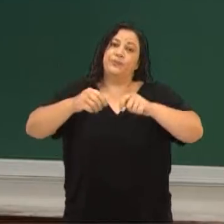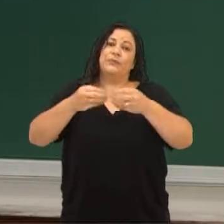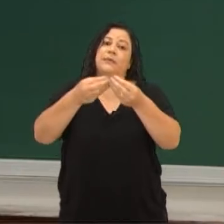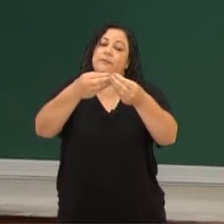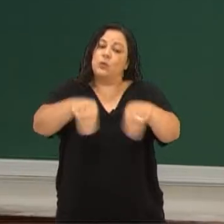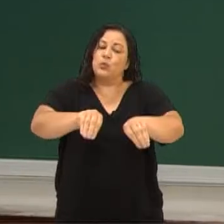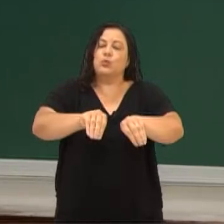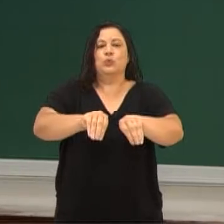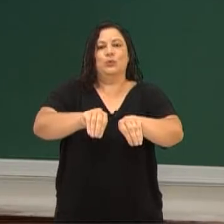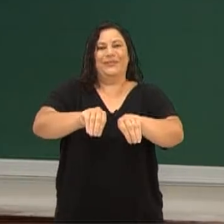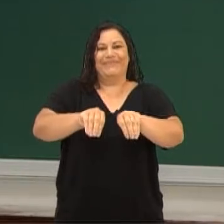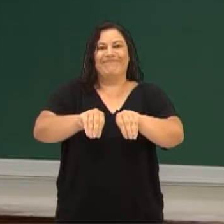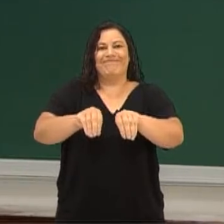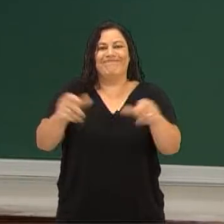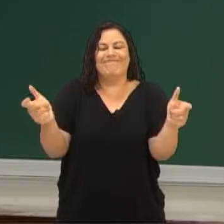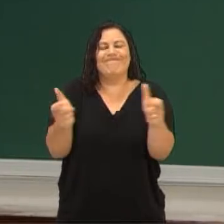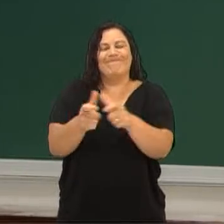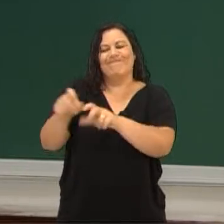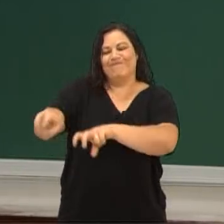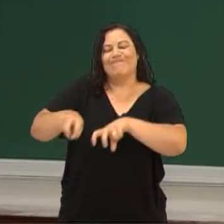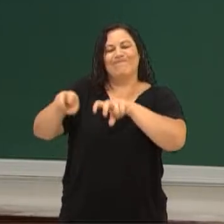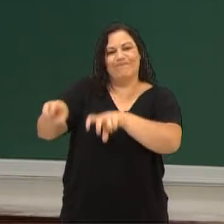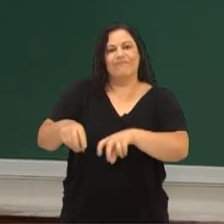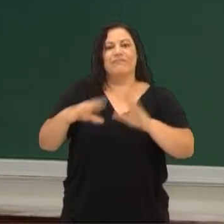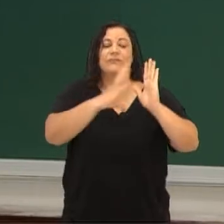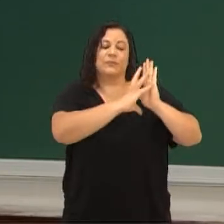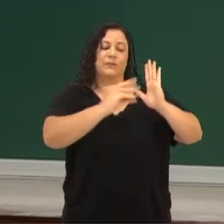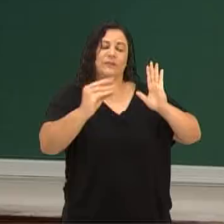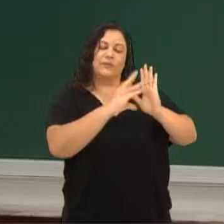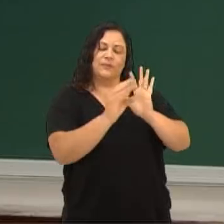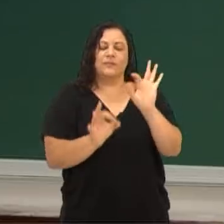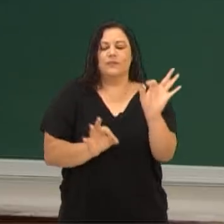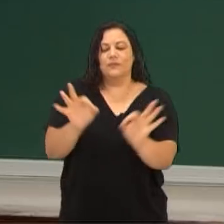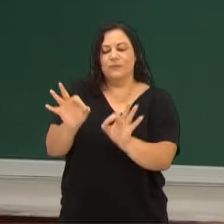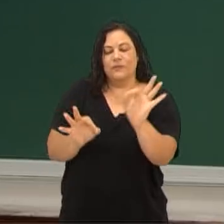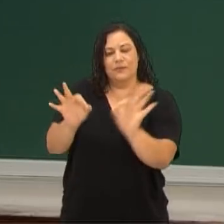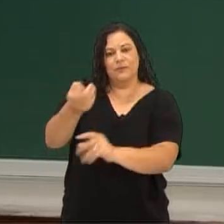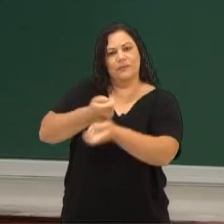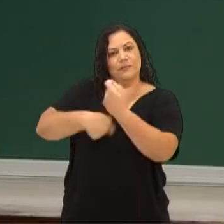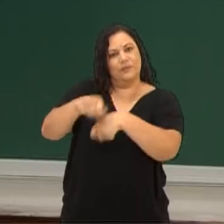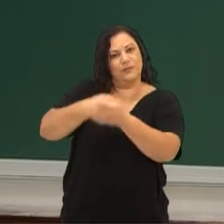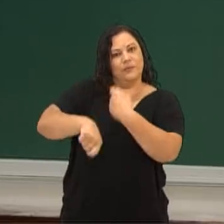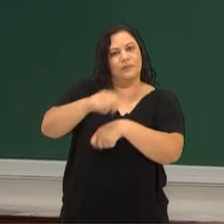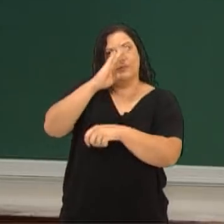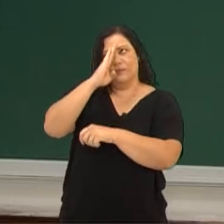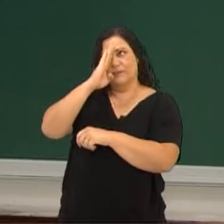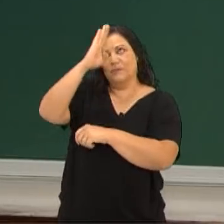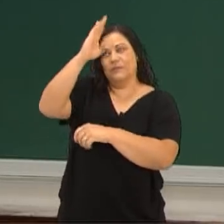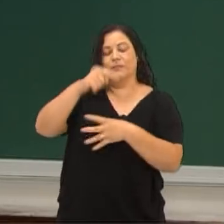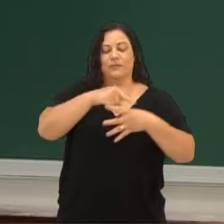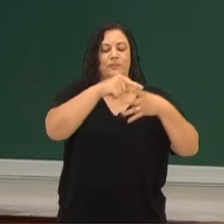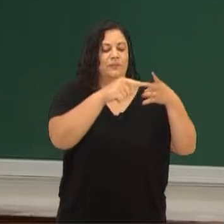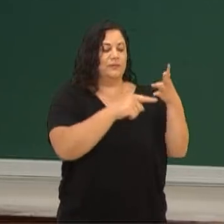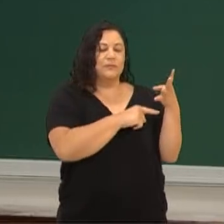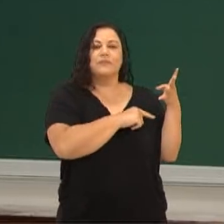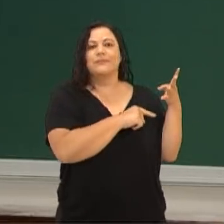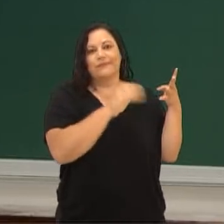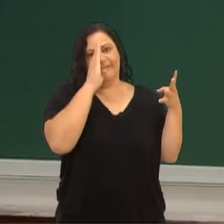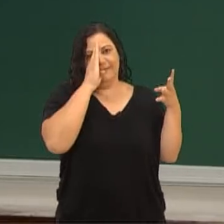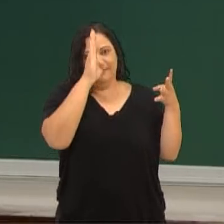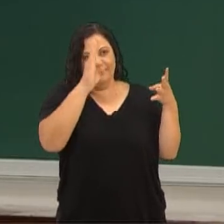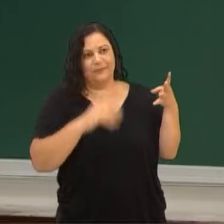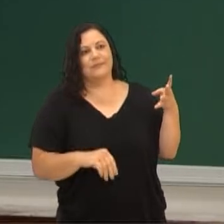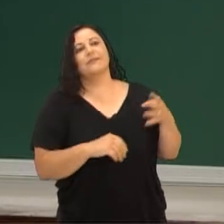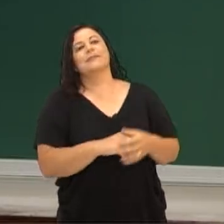agricultores. Plantation é o nome dado a um modelo de organização econômica em que se destacam 4 aspectos principais. Latifúndio, né? Grandes